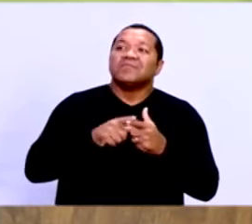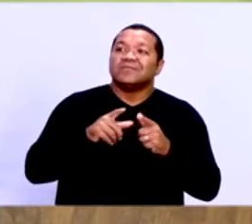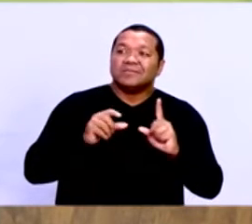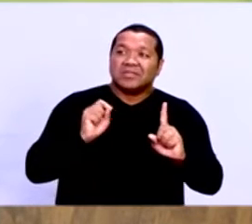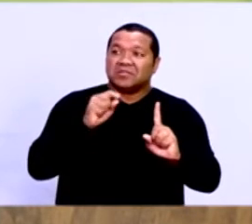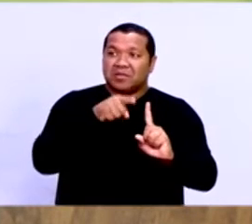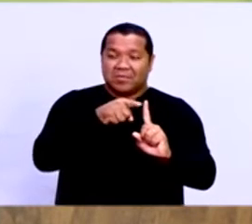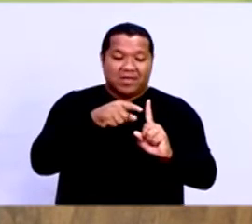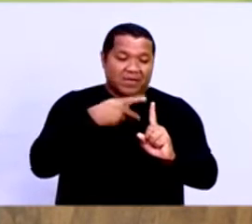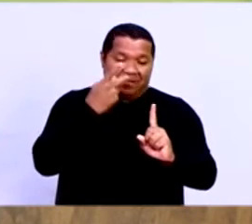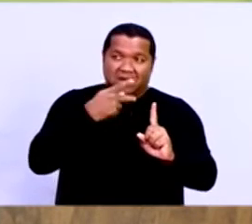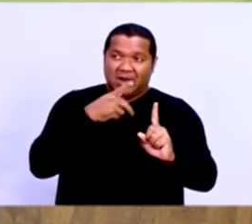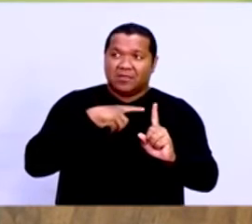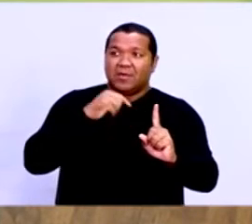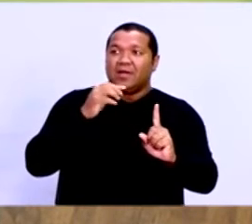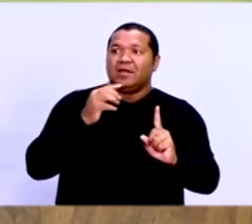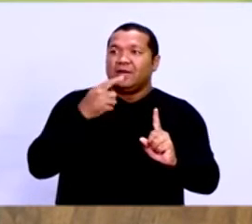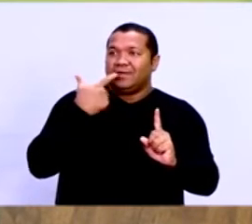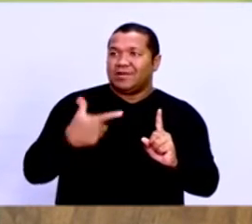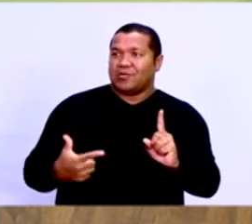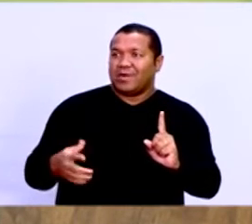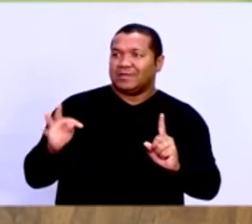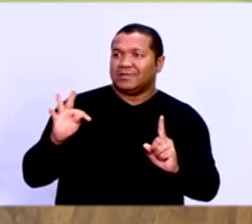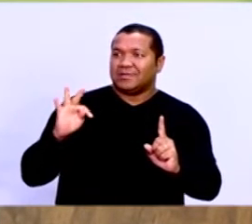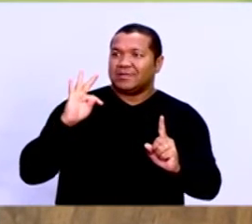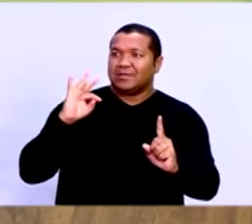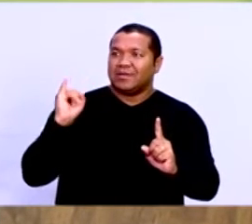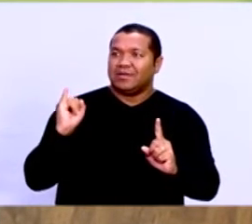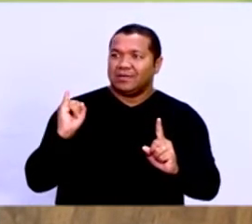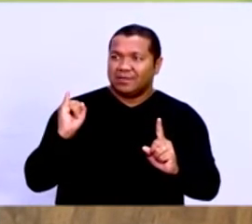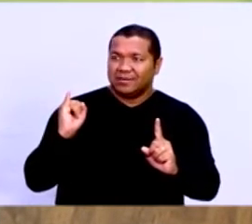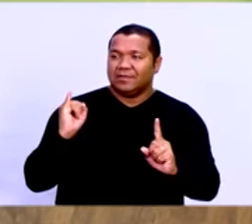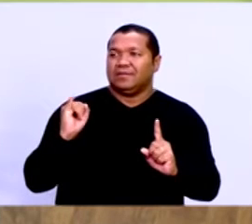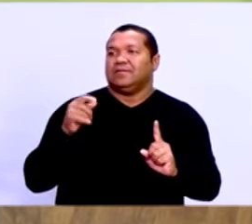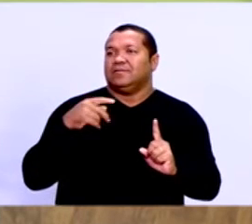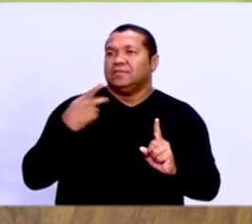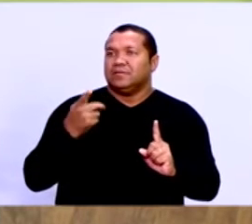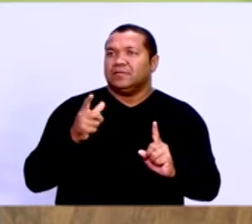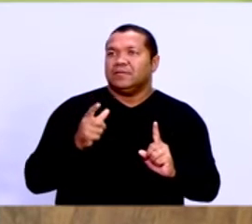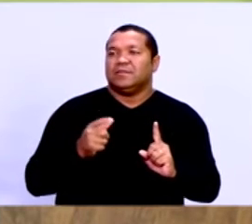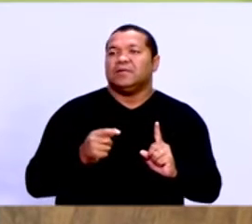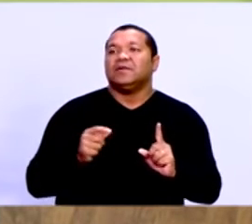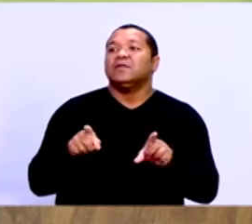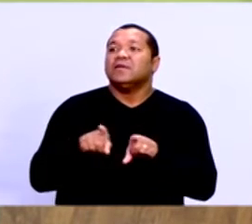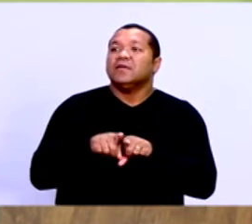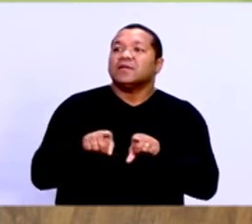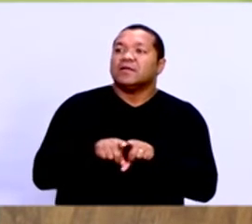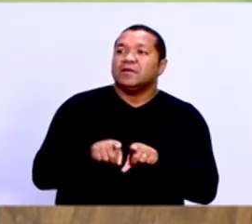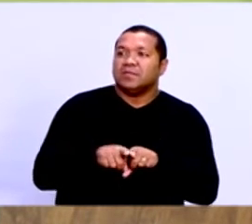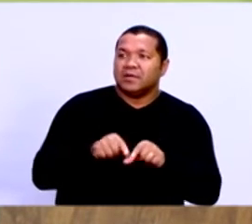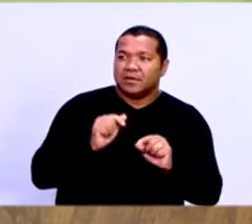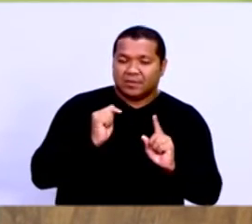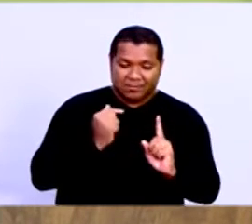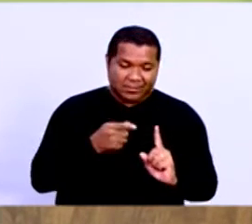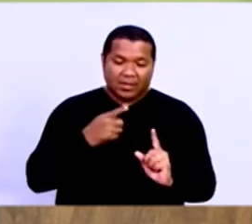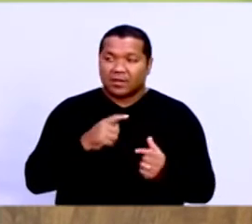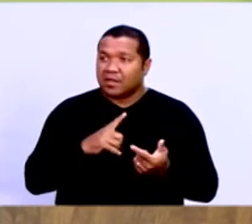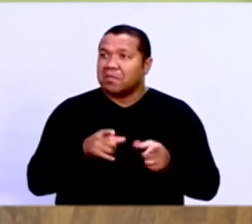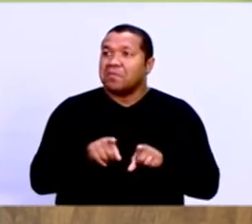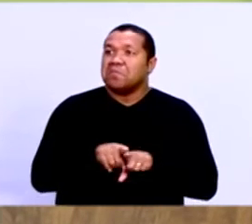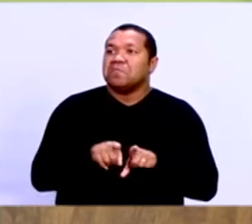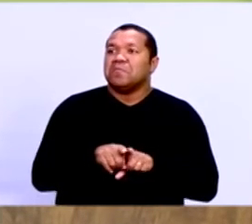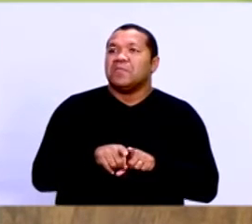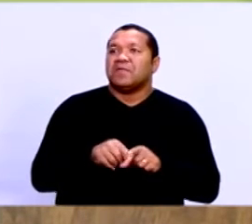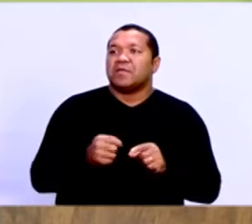colocar na linguagem né de tiê e também ele ele também vai ter pouco